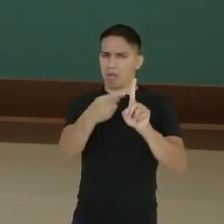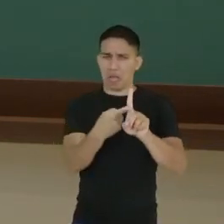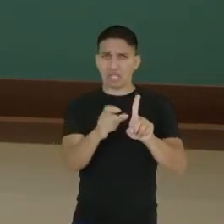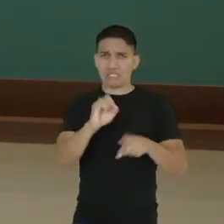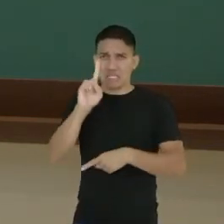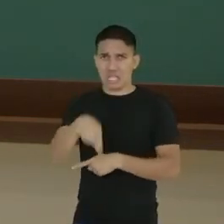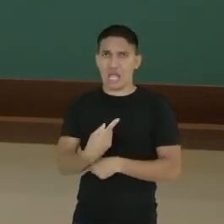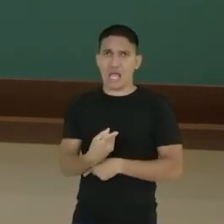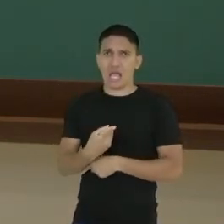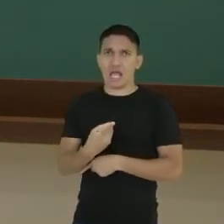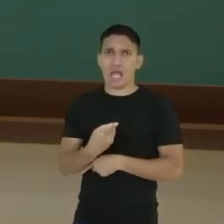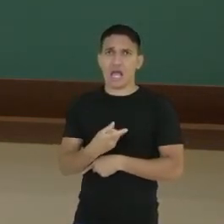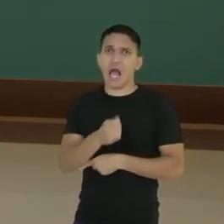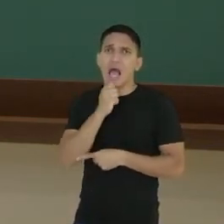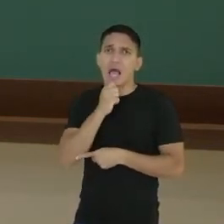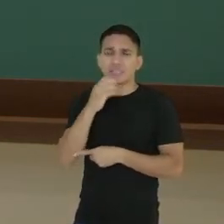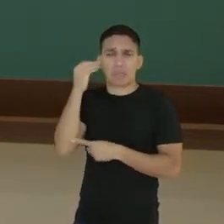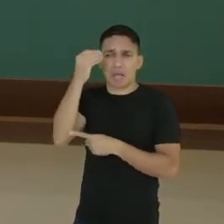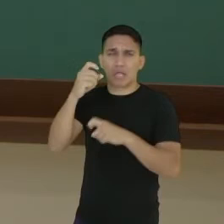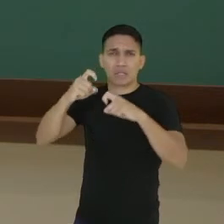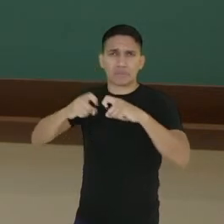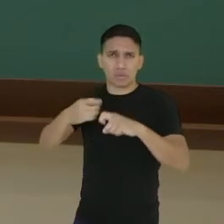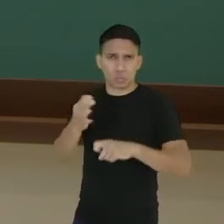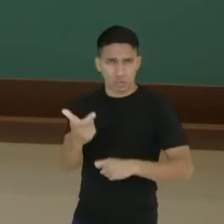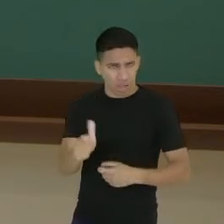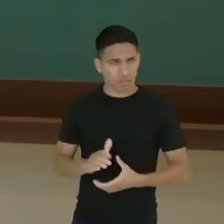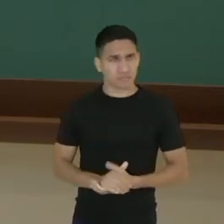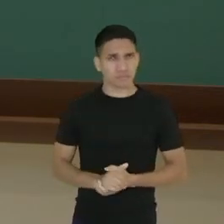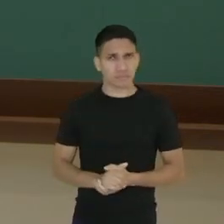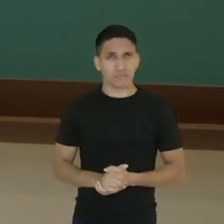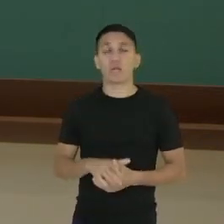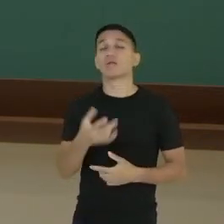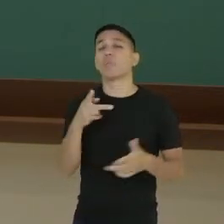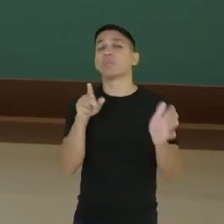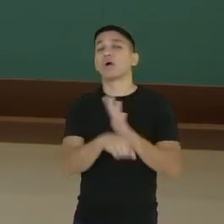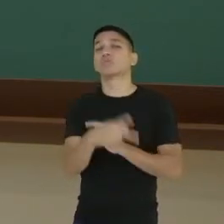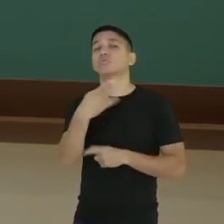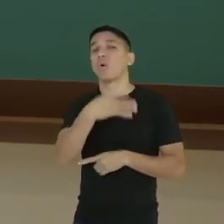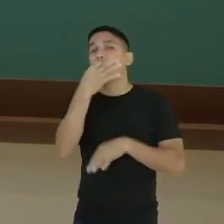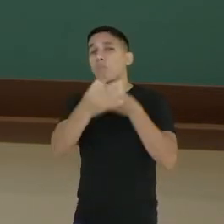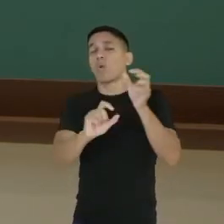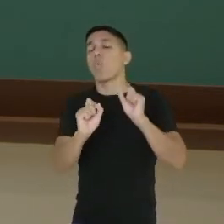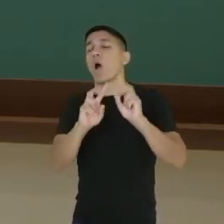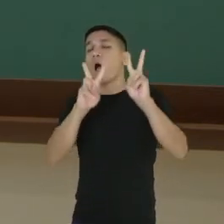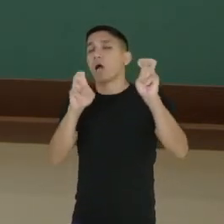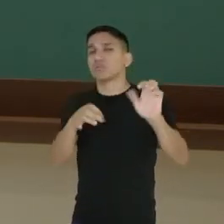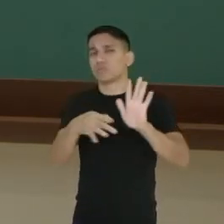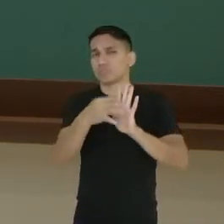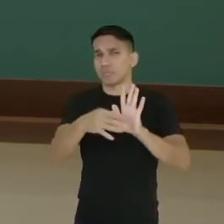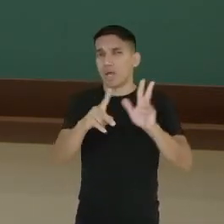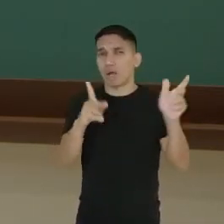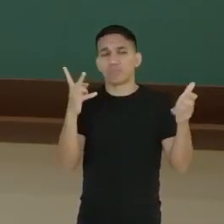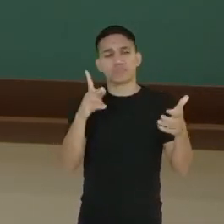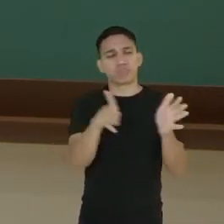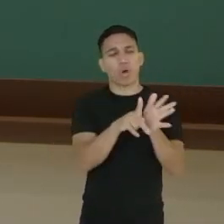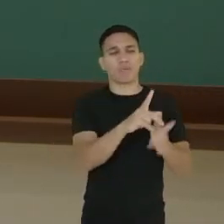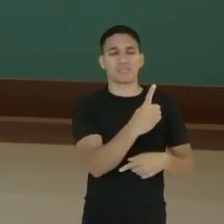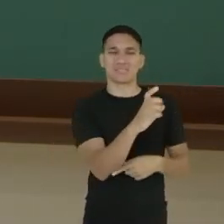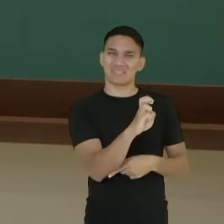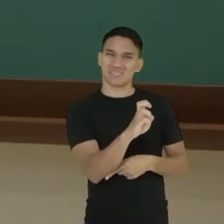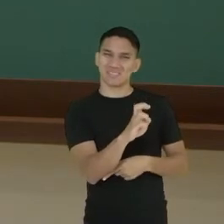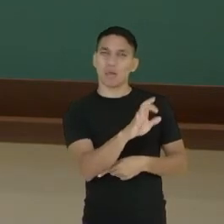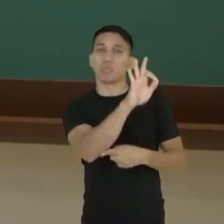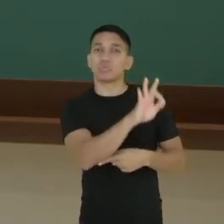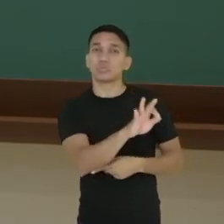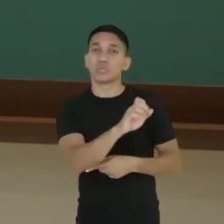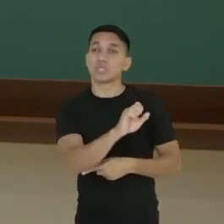virgem? Qual a sua opinião sobre a justificativa dada de 15% dos entrevistados sobre as